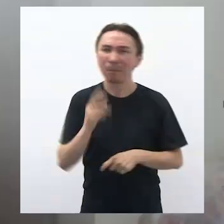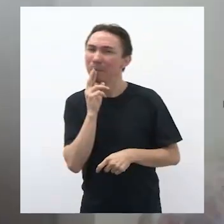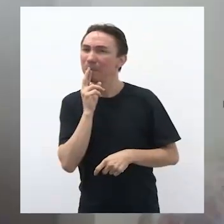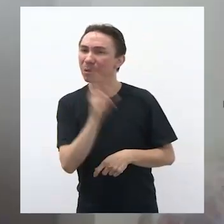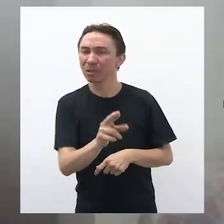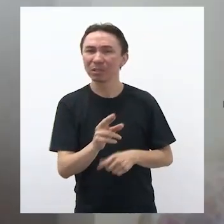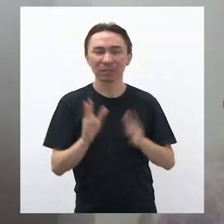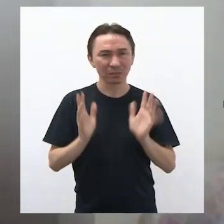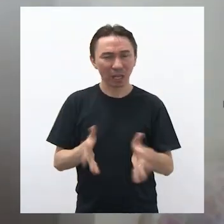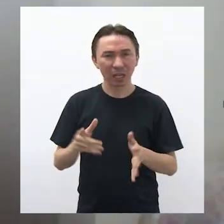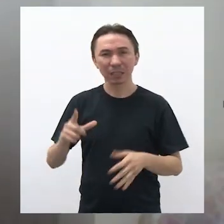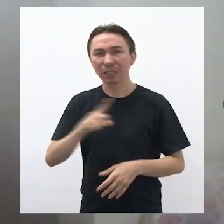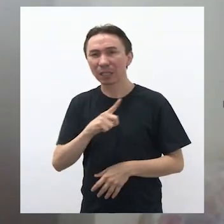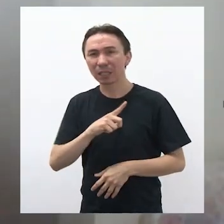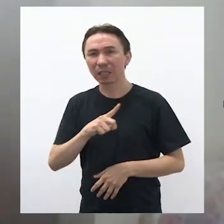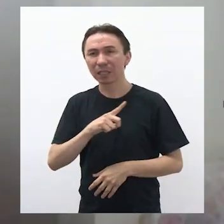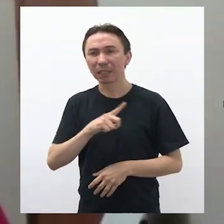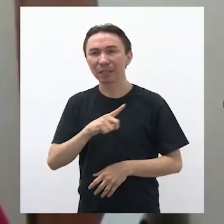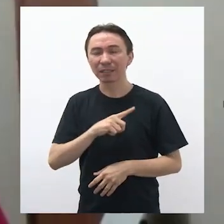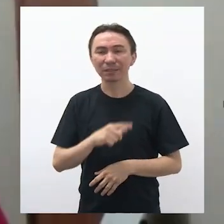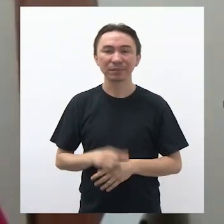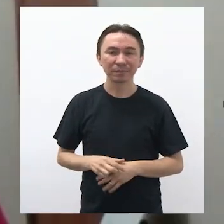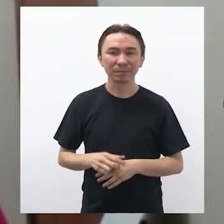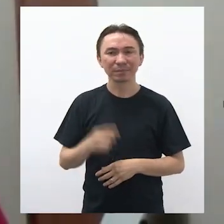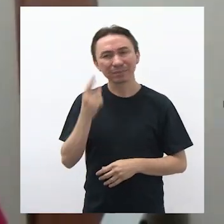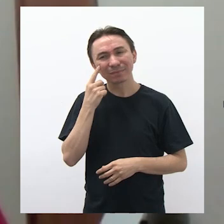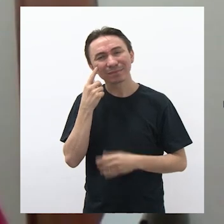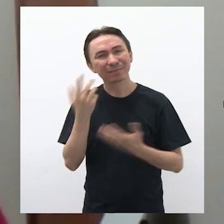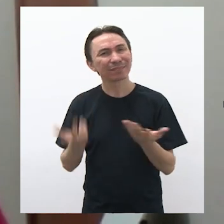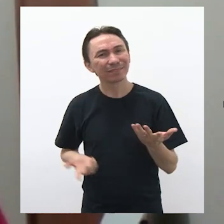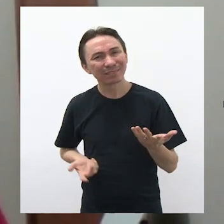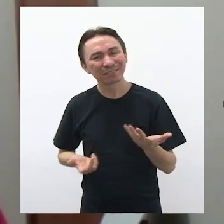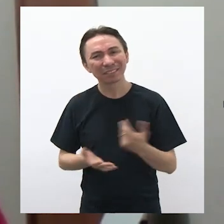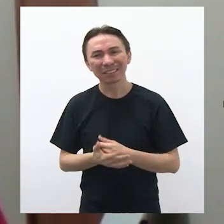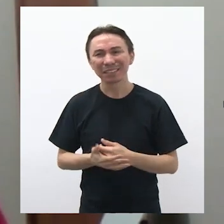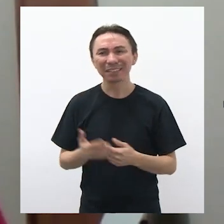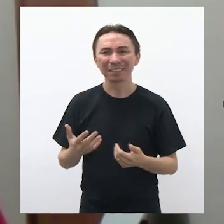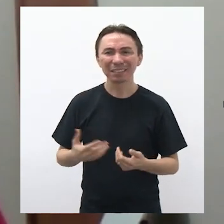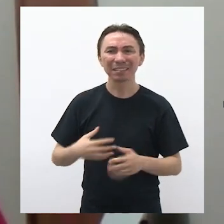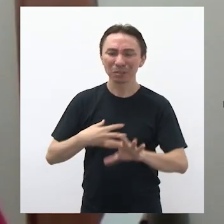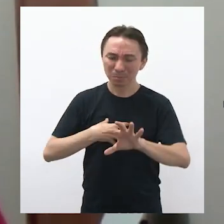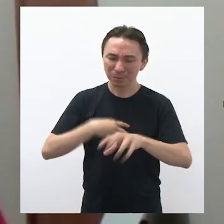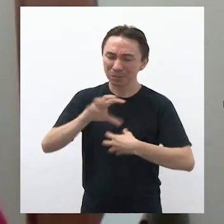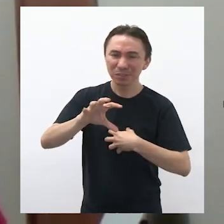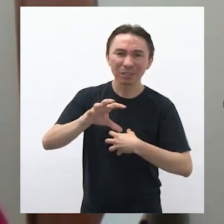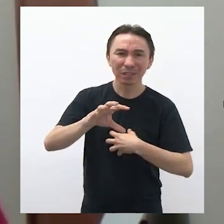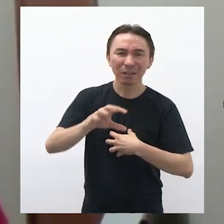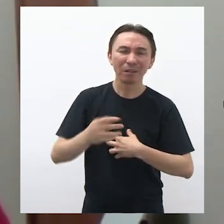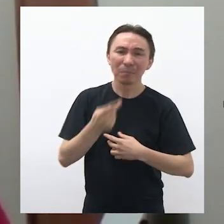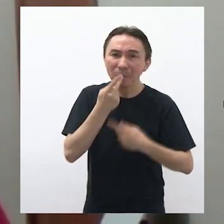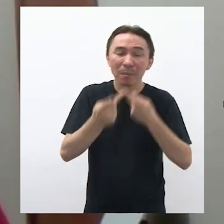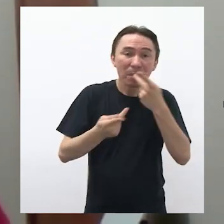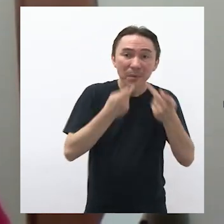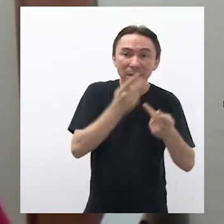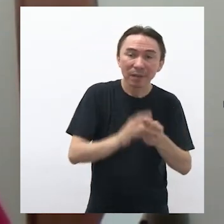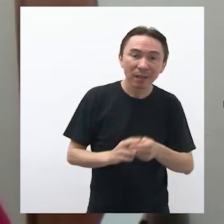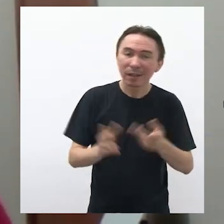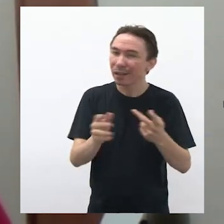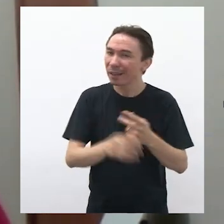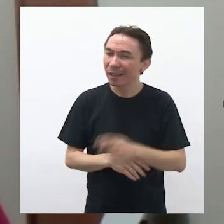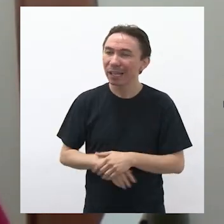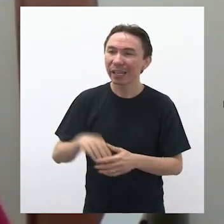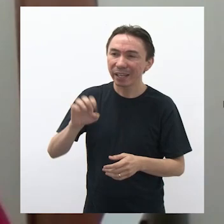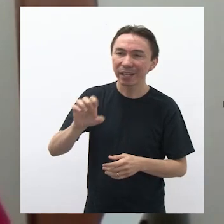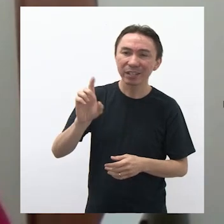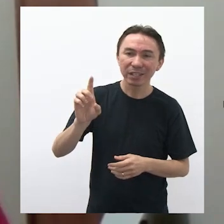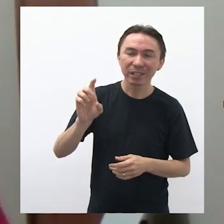aí já? O pessoal está perguntando assim, por que tem muita gente colocando empatia? Porque a Edna vai falando e o pessoal vai detectando o que ela